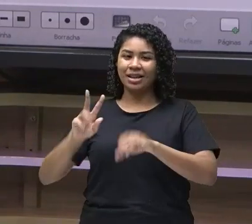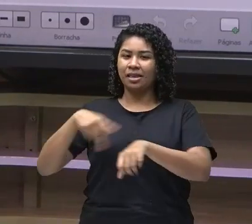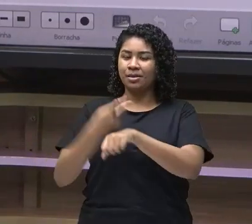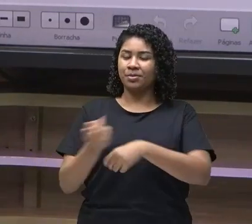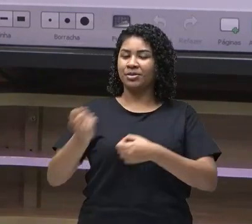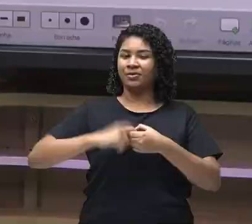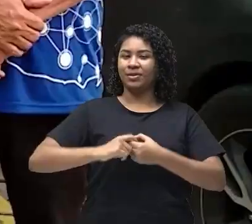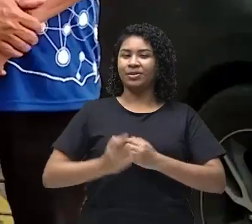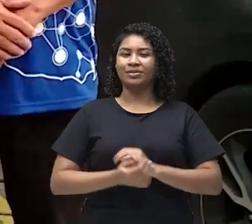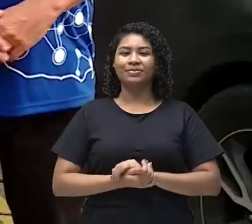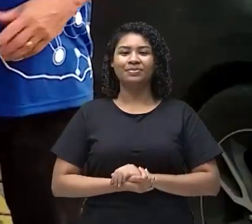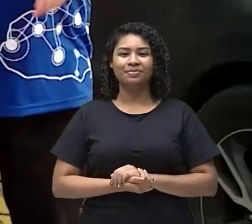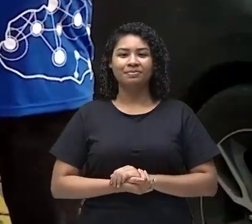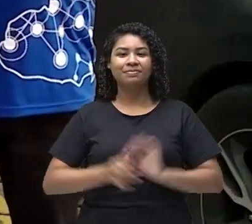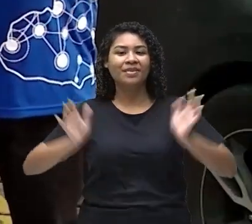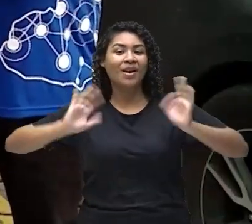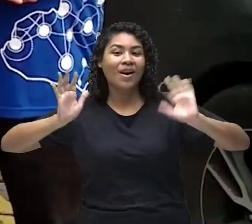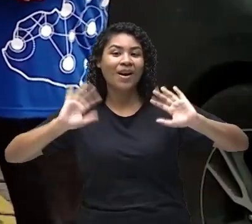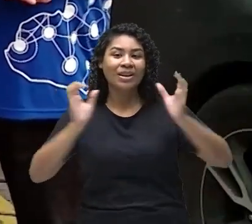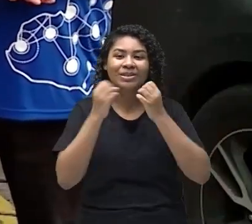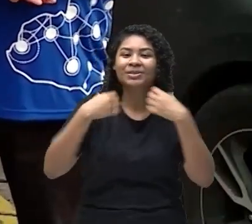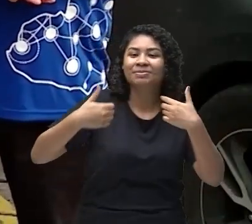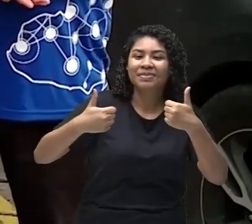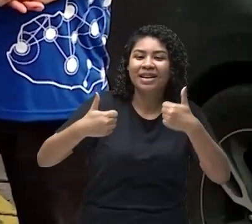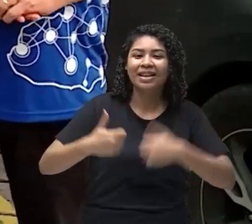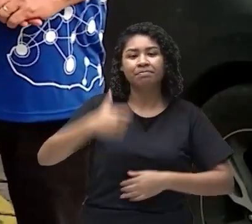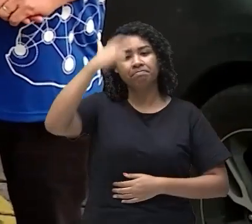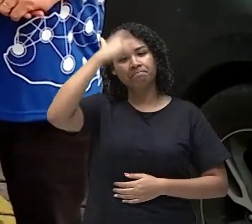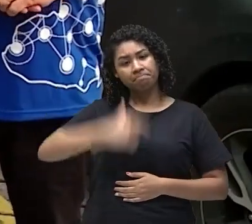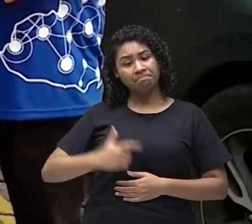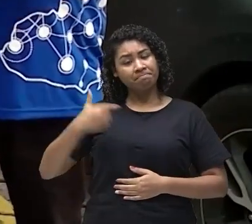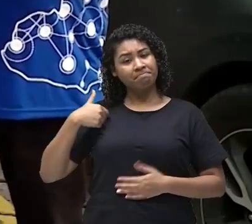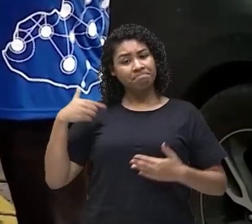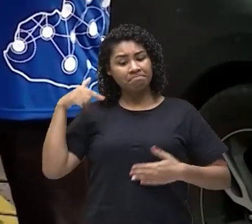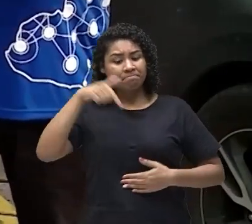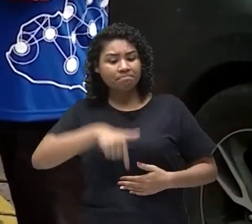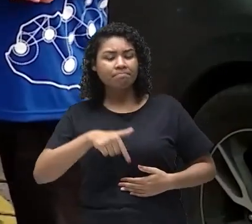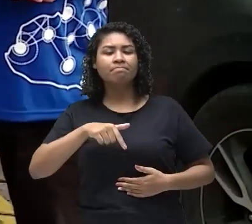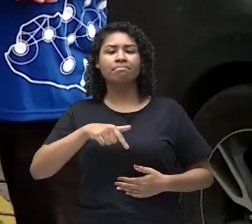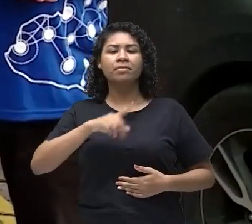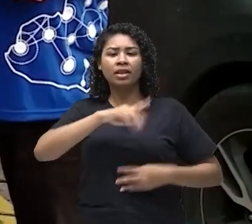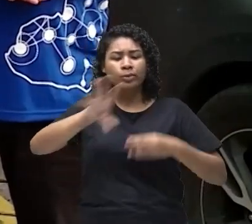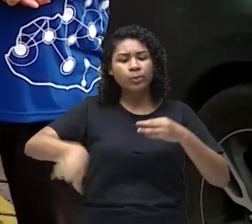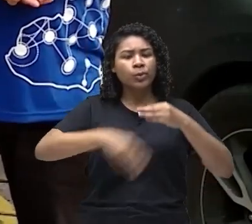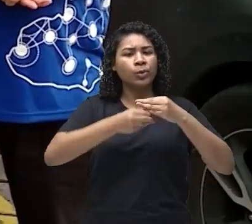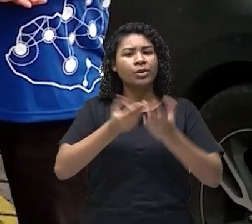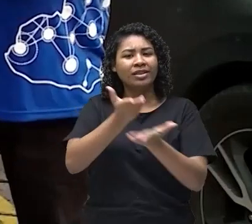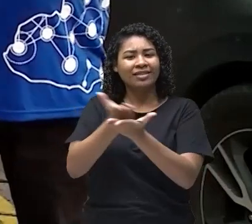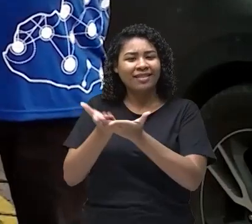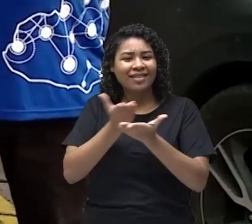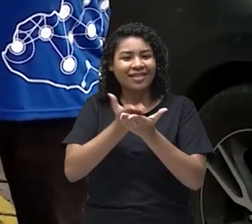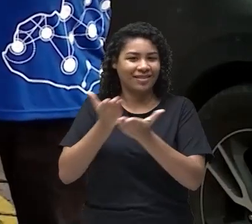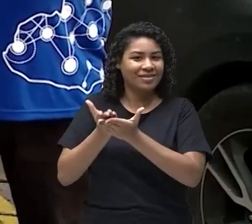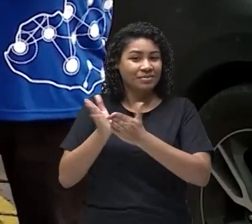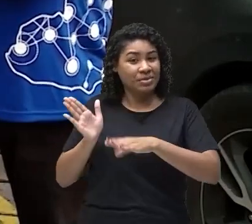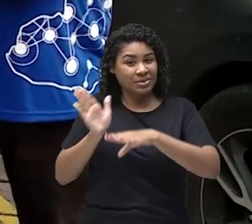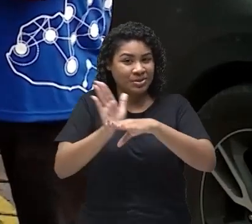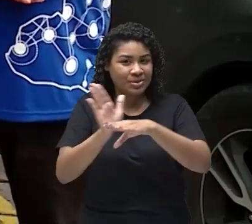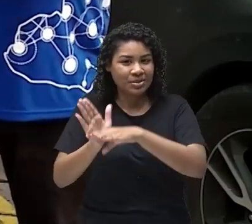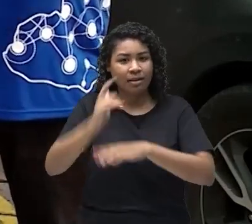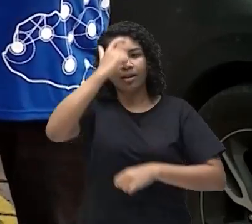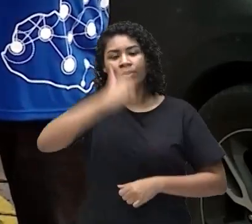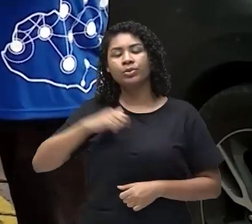gente já volta com vocês Olá pessoal tudo bem Eu estou aqui com vocês para dar uma contribuição na aula de vocês eu me chamo